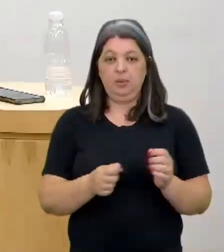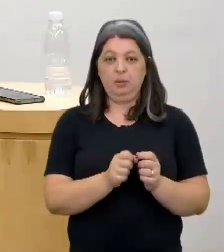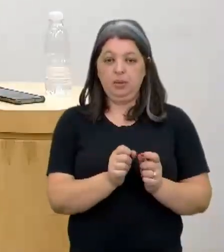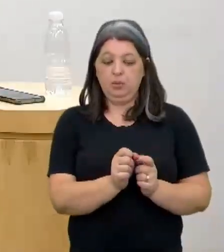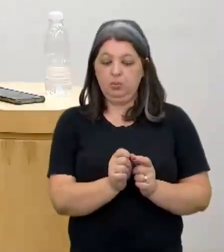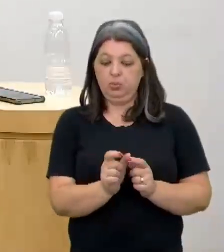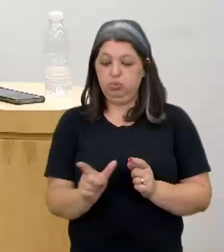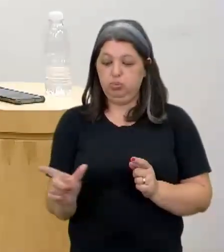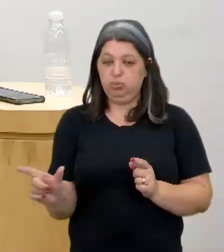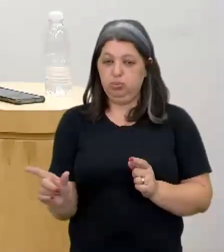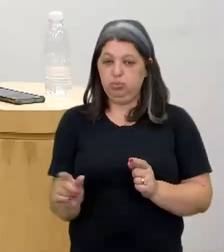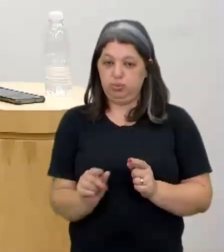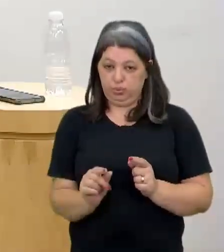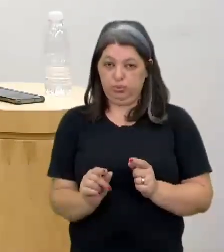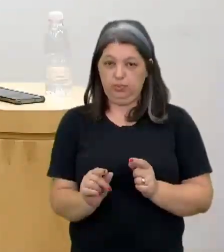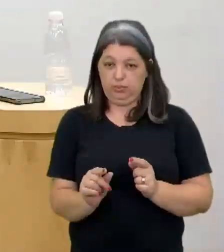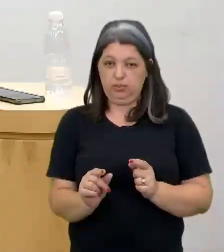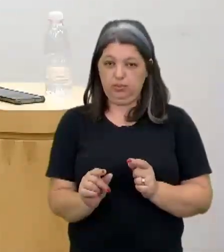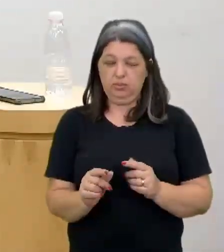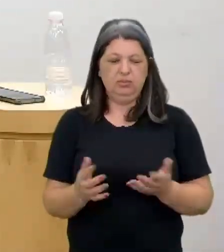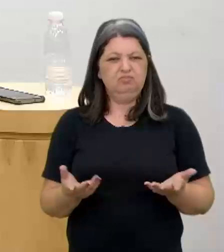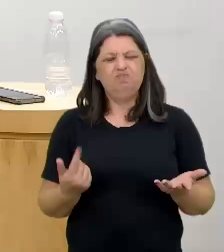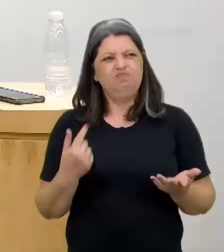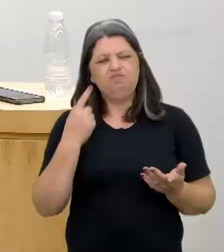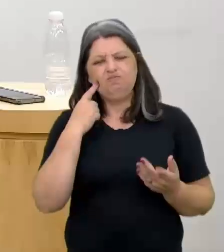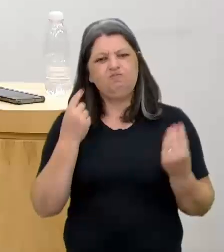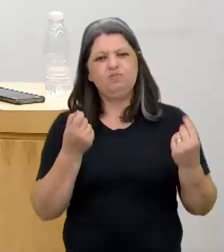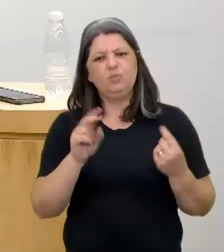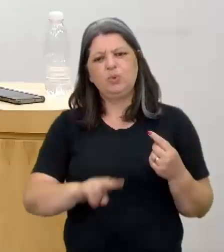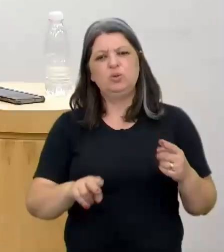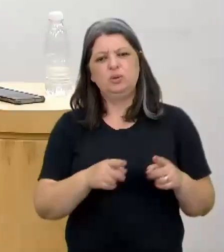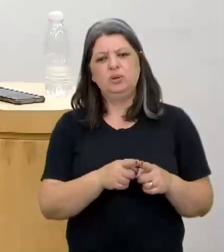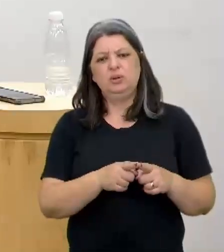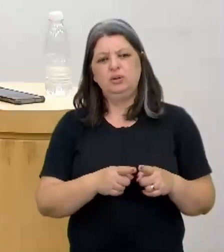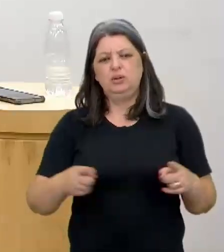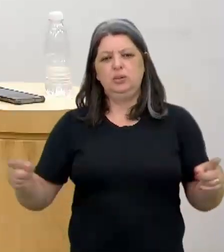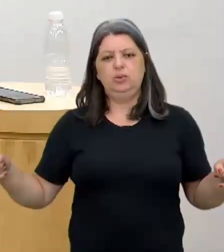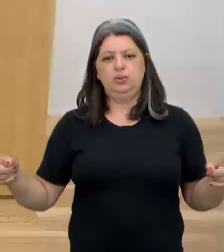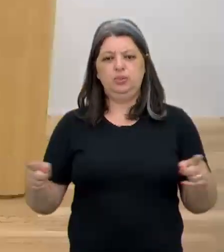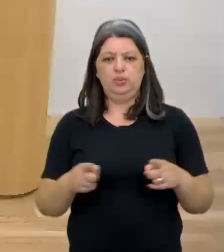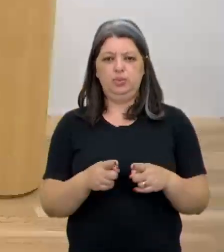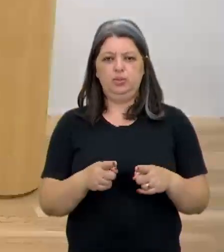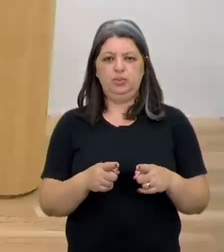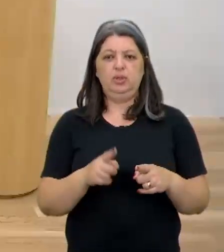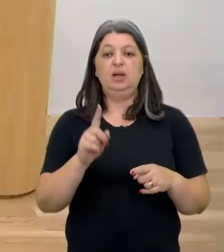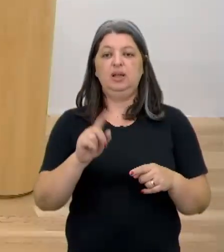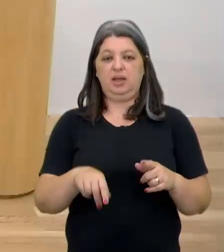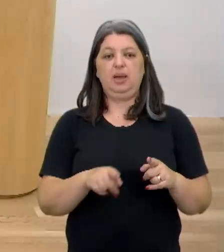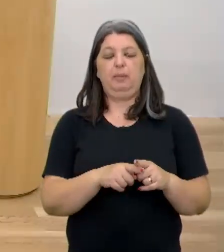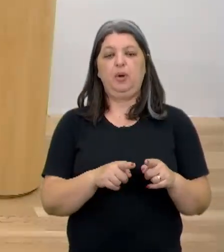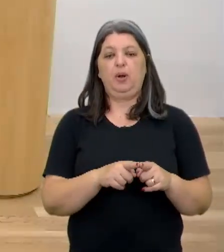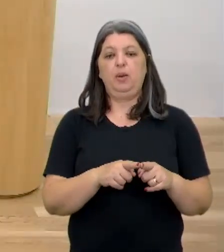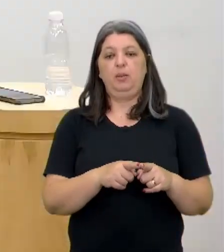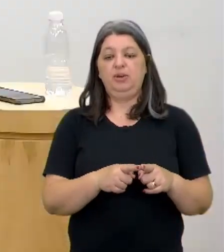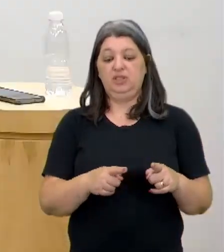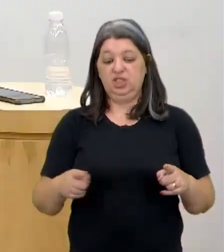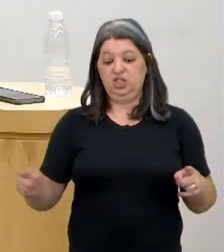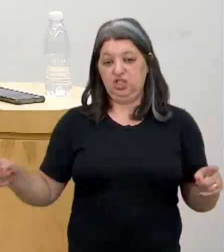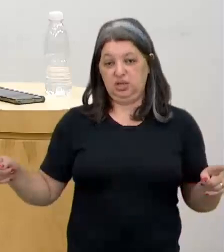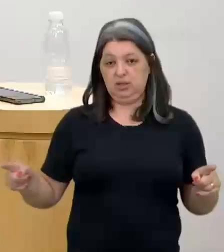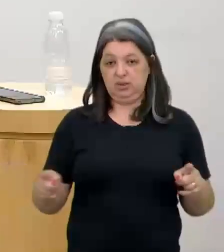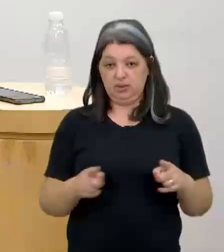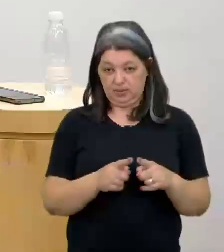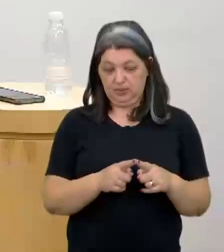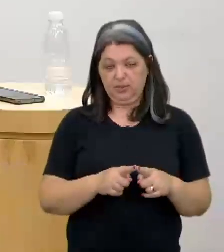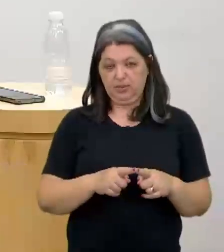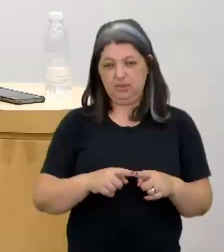onda, esticando e ampliando, mas não é esticando e ampliando, qual é o termo que a gente está usando? Esticando e concentrando. Esticando e concentrando, olha que palavras bonitas. A